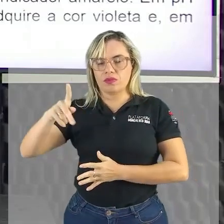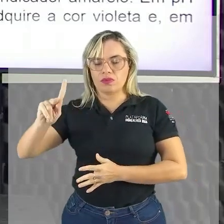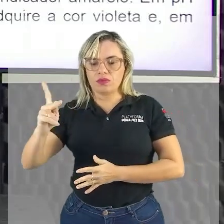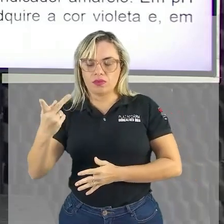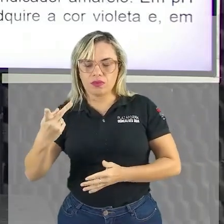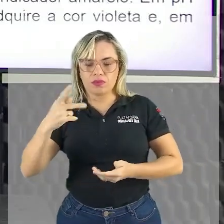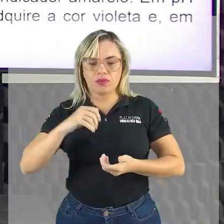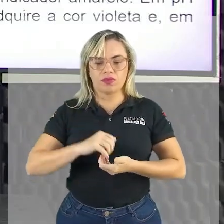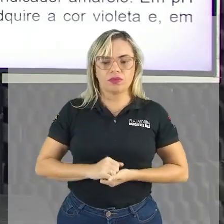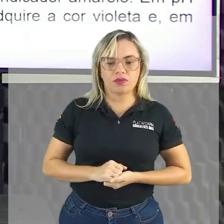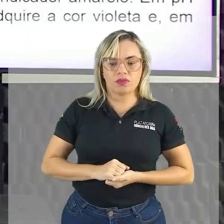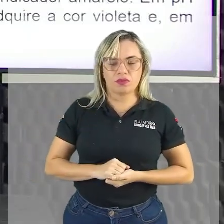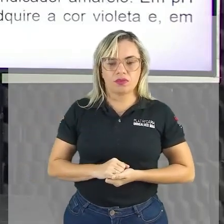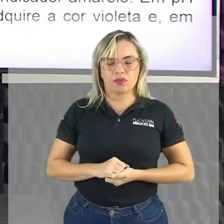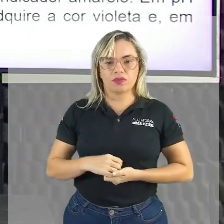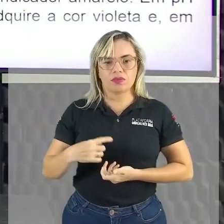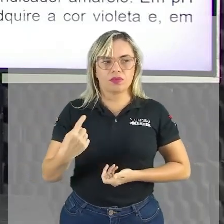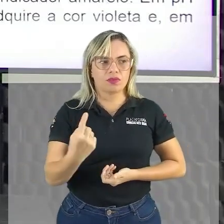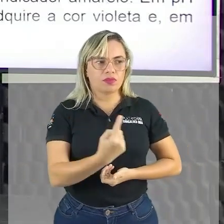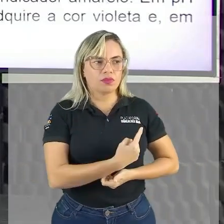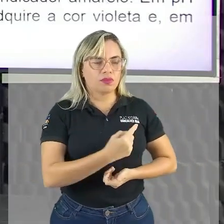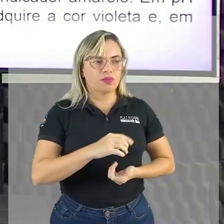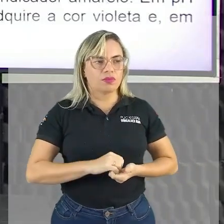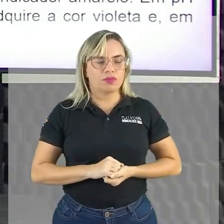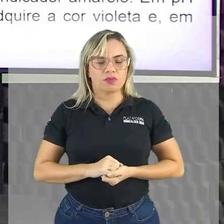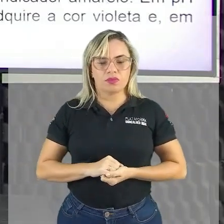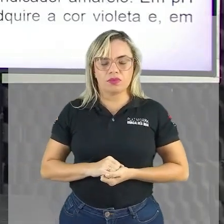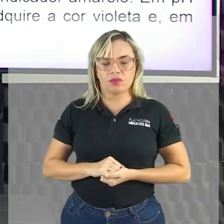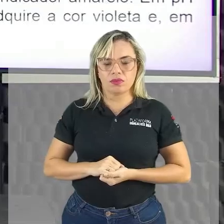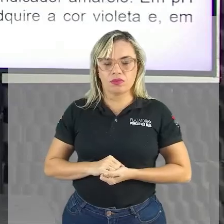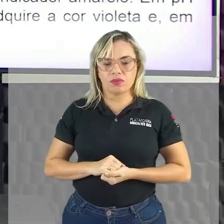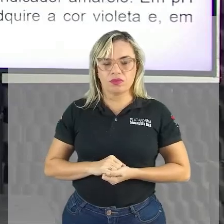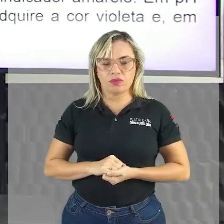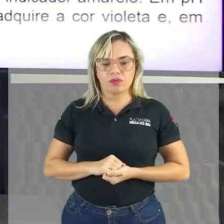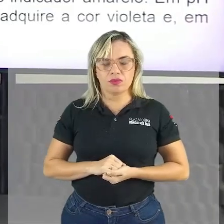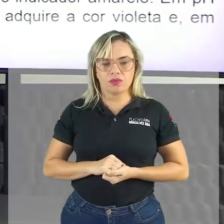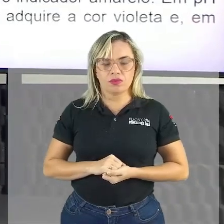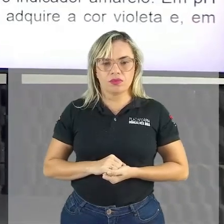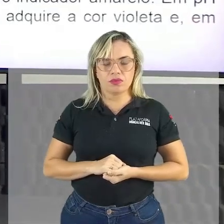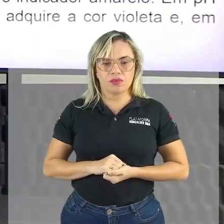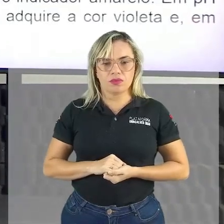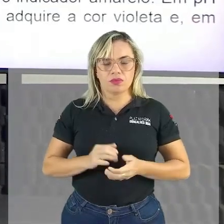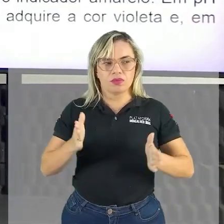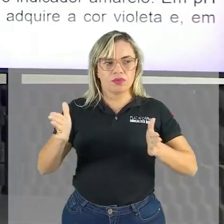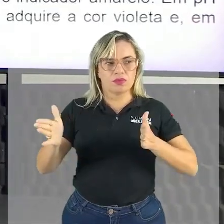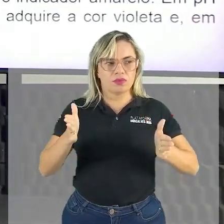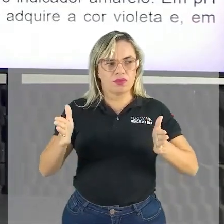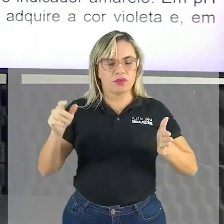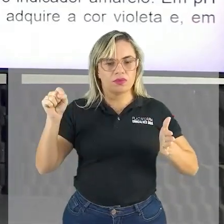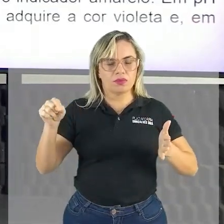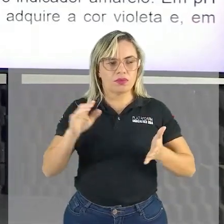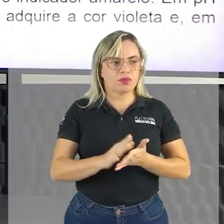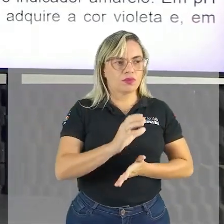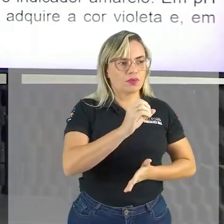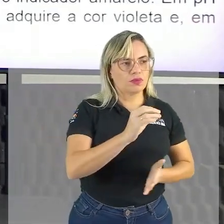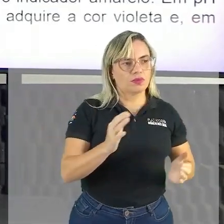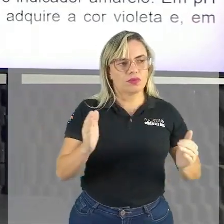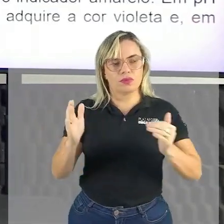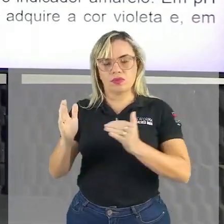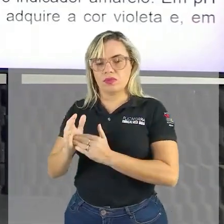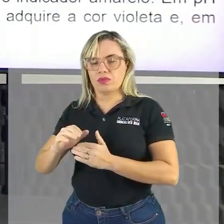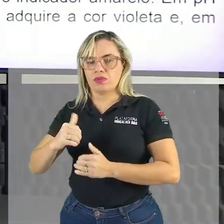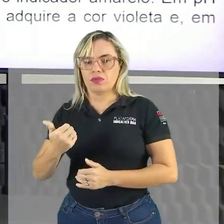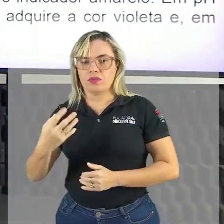Essa escala de pH, nós vamos trabalhar com ela de um intervalo que vai de 0 até 14.